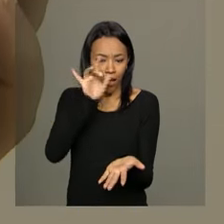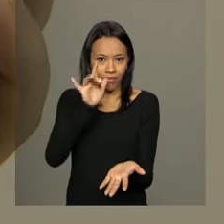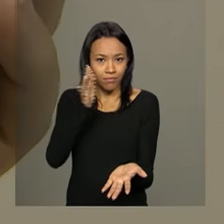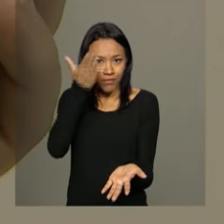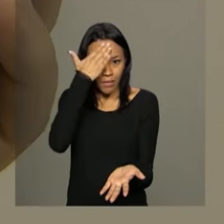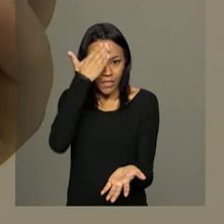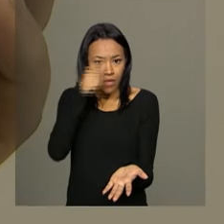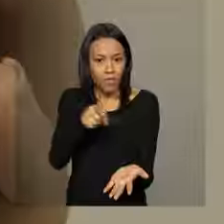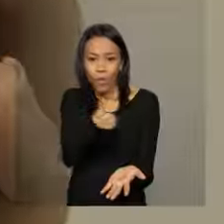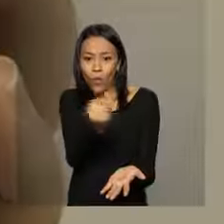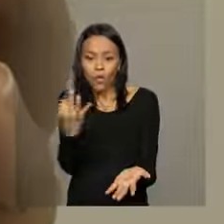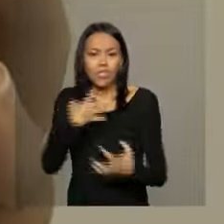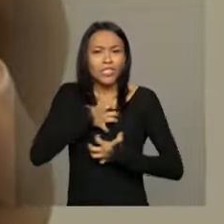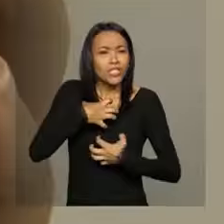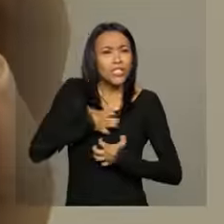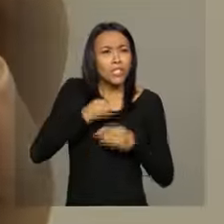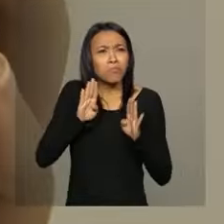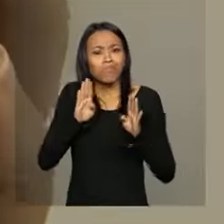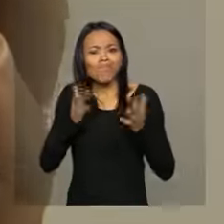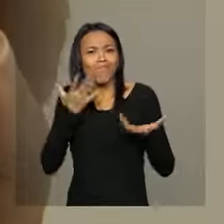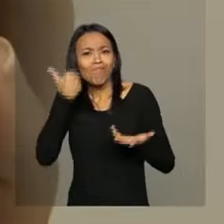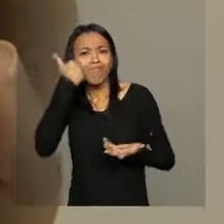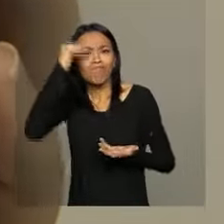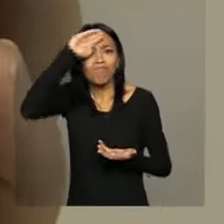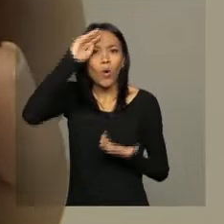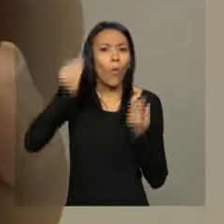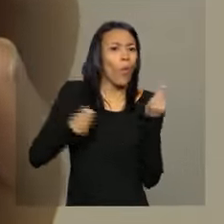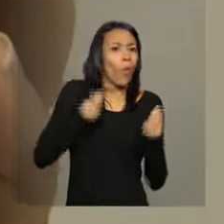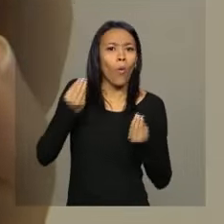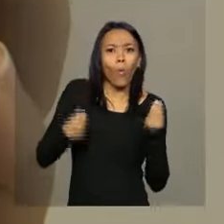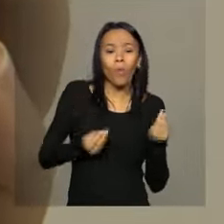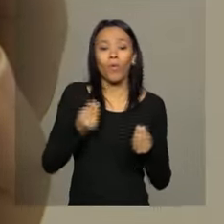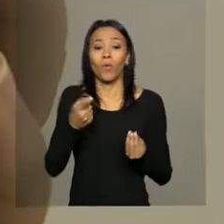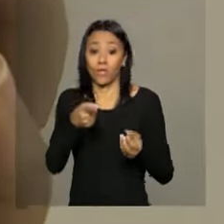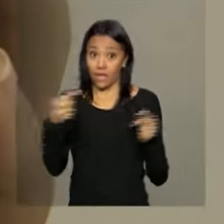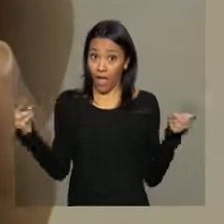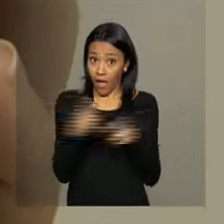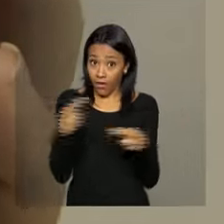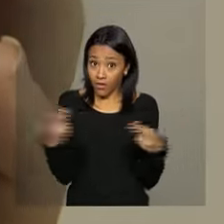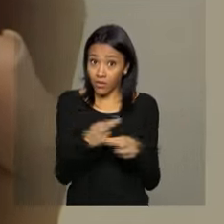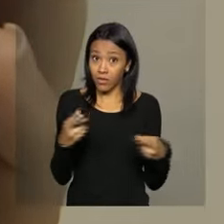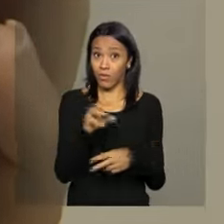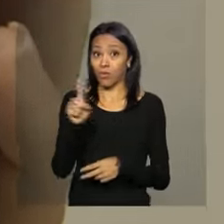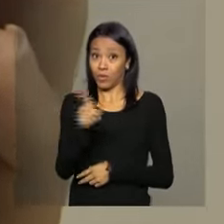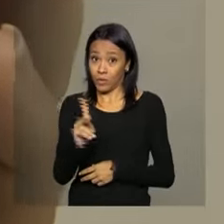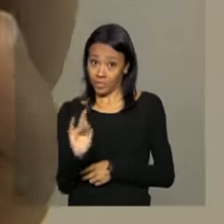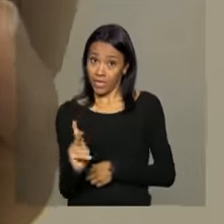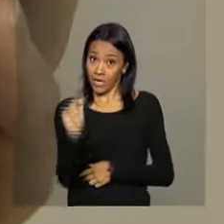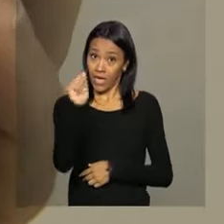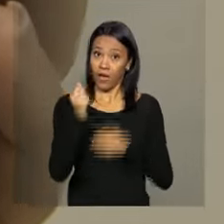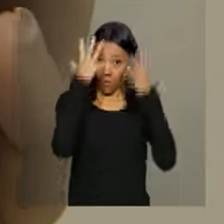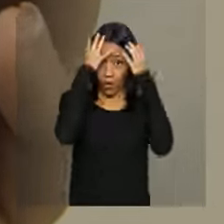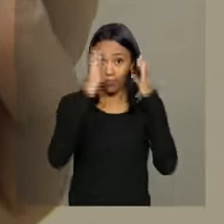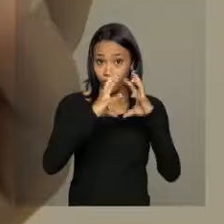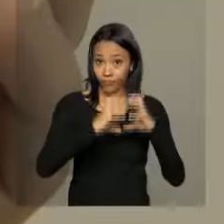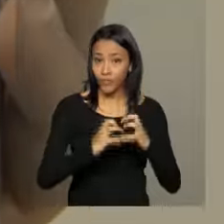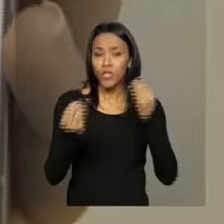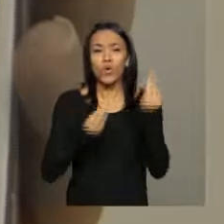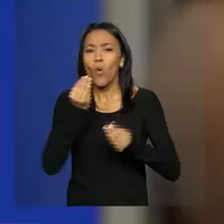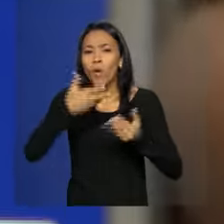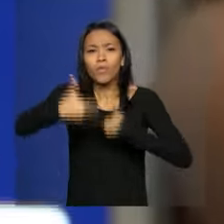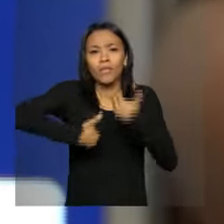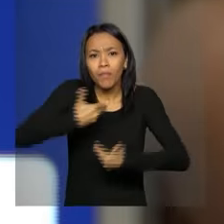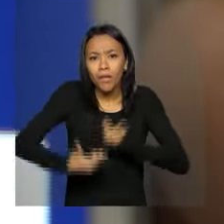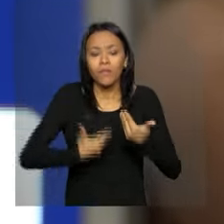por exemplo, quais são os sintomas da doença, a relação do Zika com a microcefalia e como é feito o tratamento.